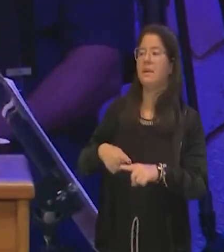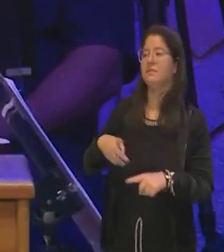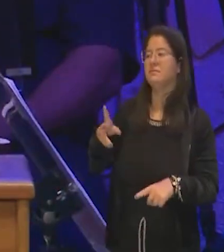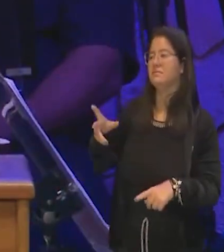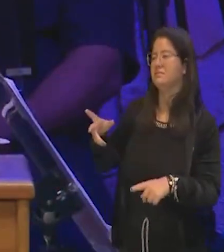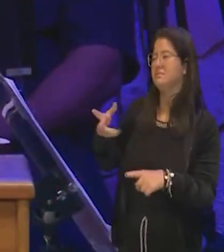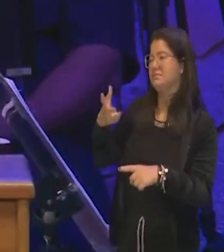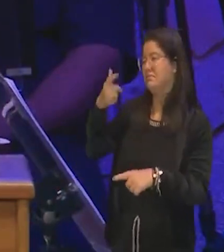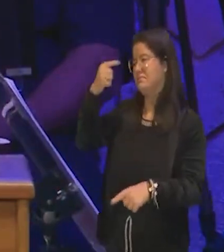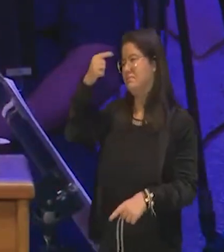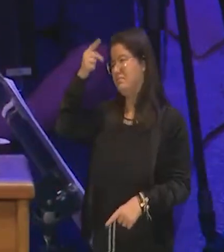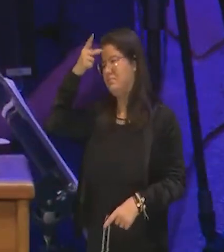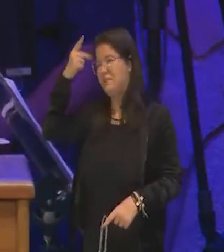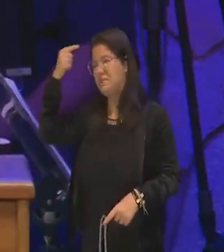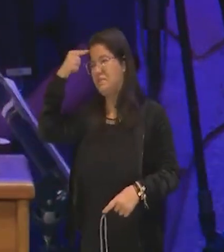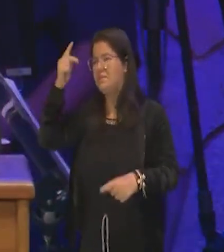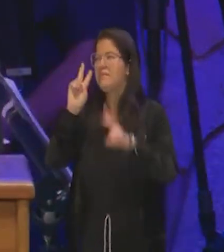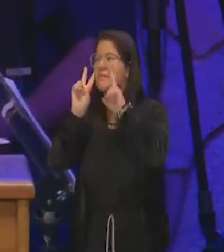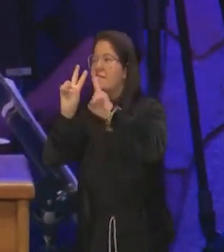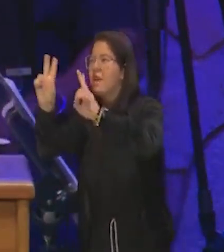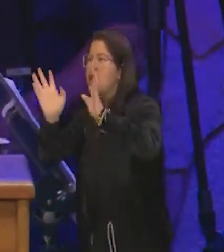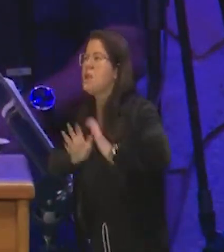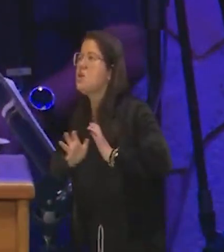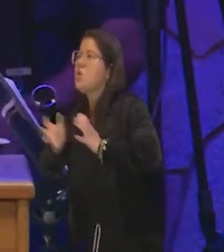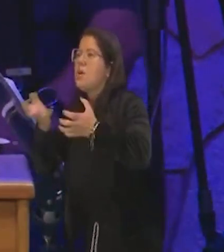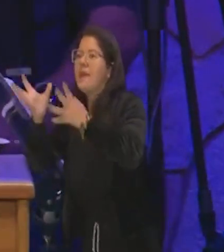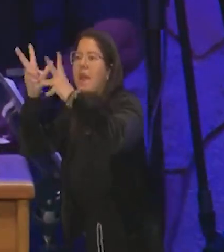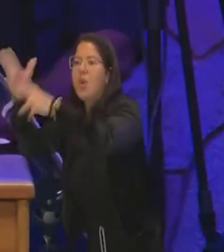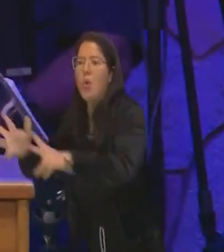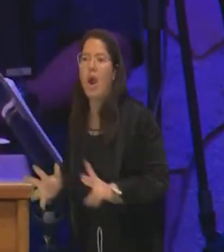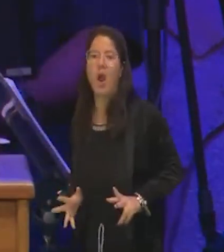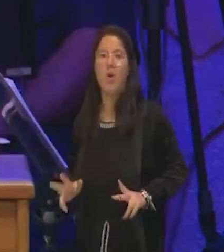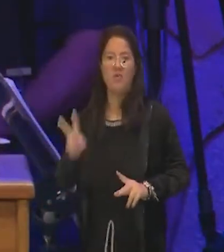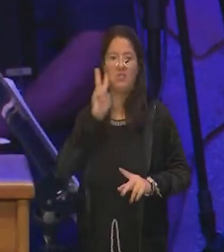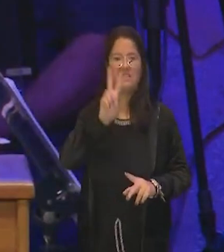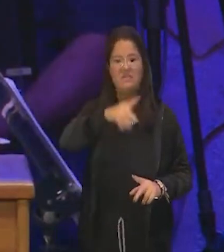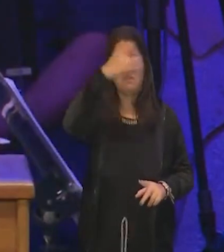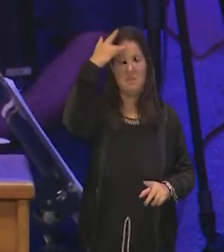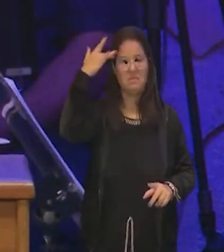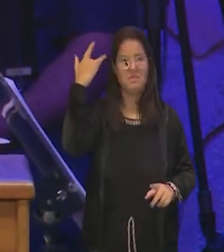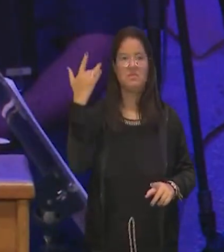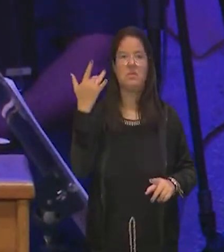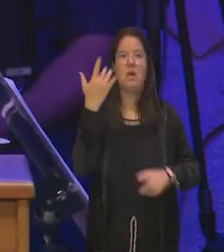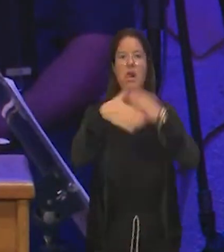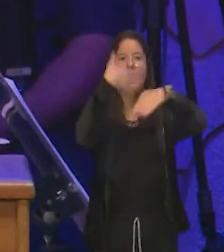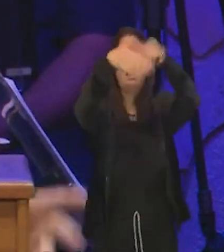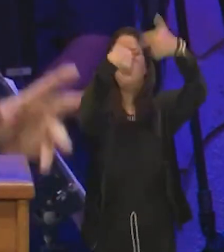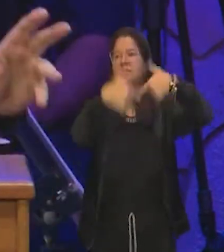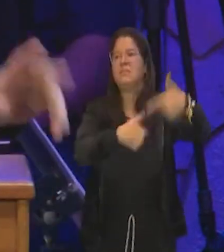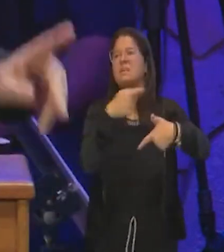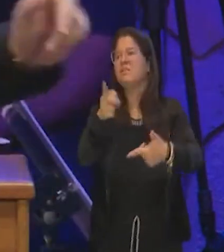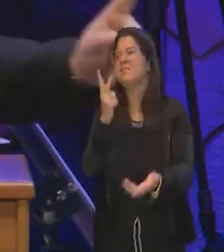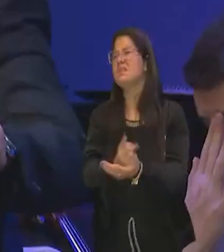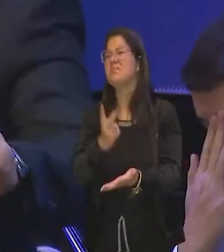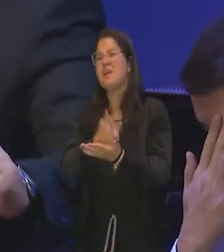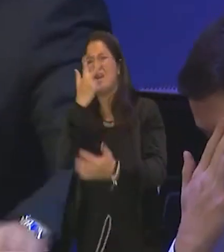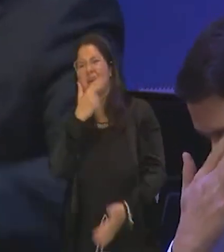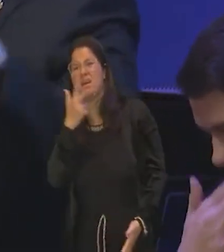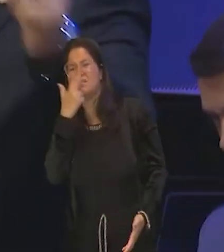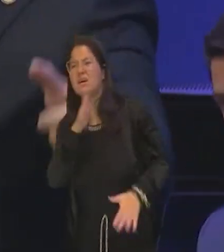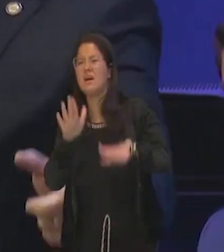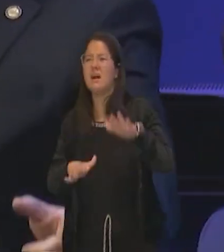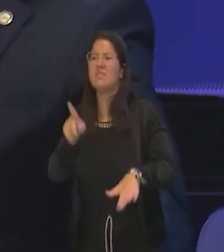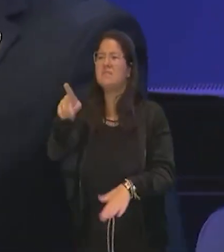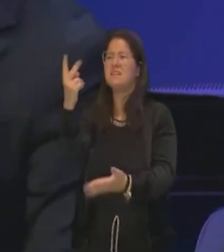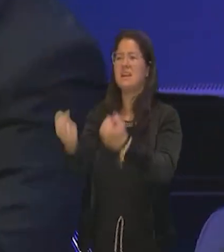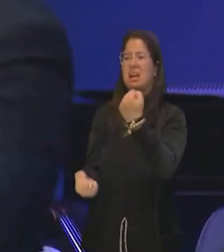pessoas enriquecendo e você não enriquece. Você vê as pessoas crescendo no trabalho e você continua na mesma situação. Você muitas vezes está com o mesmo carro a